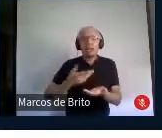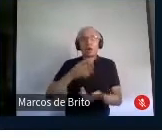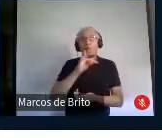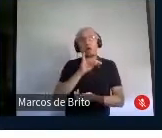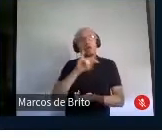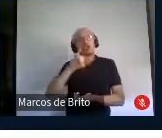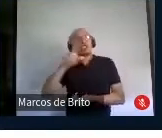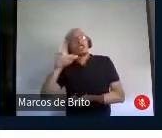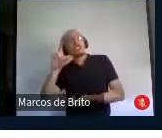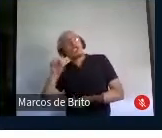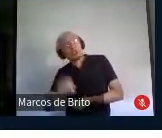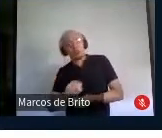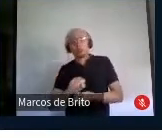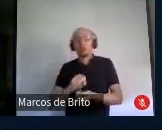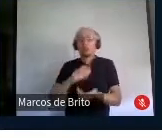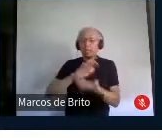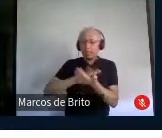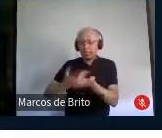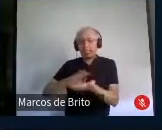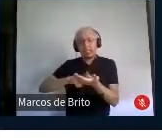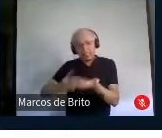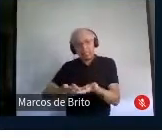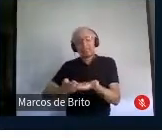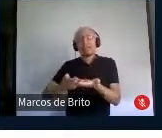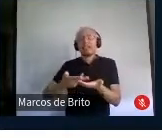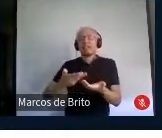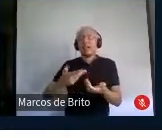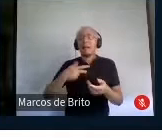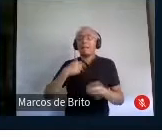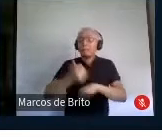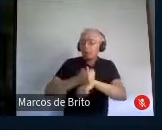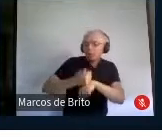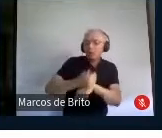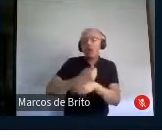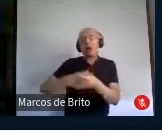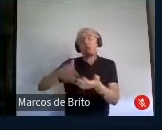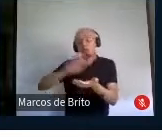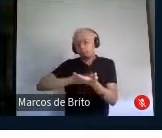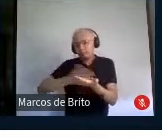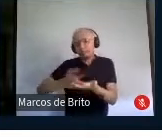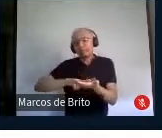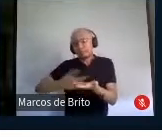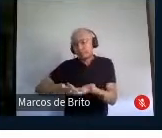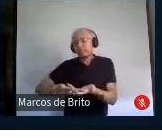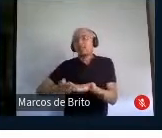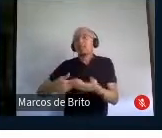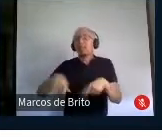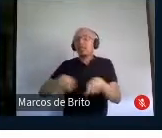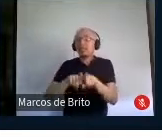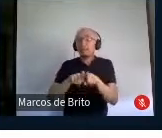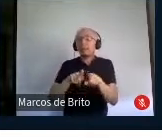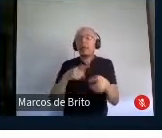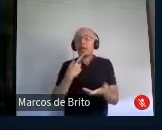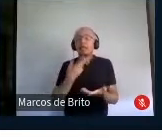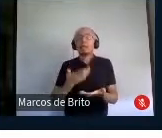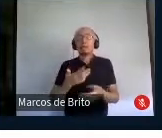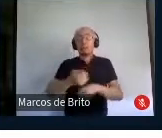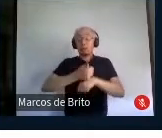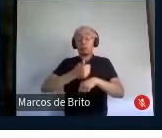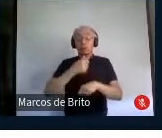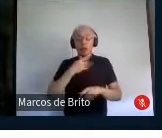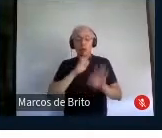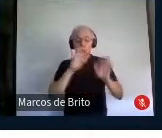tradutor intérprete, profissionais tradutores e intérpretes, e o último que é o professor que atua como tradutor e